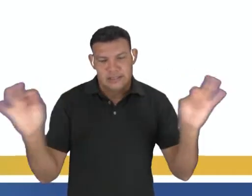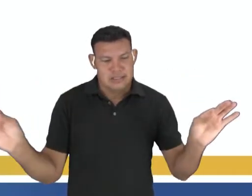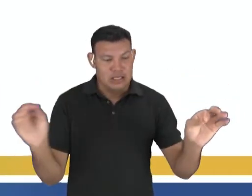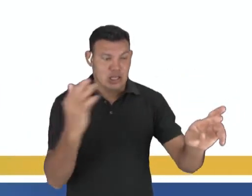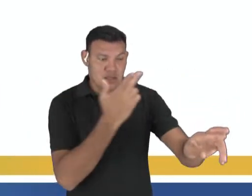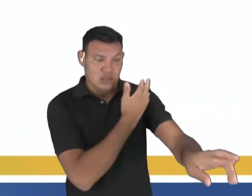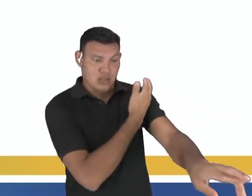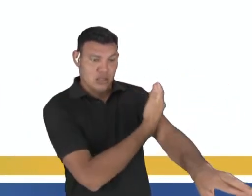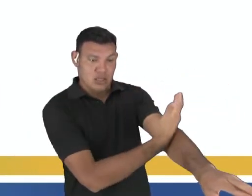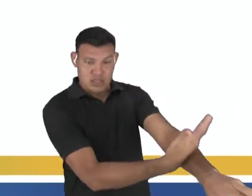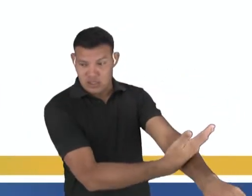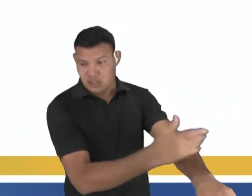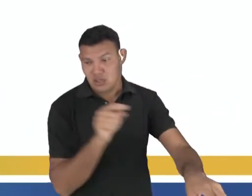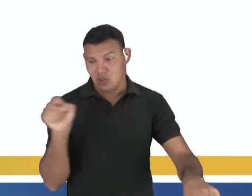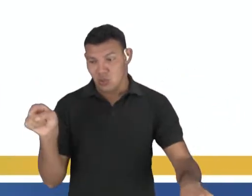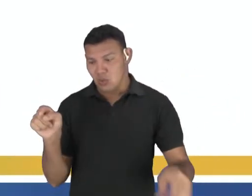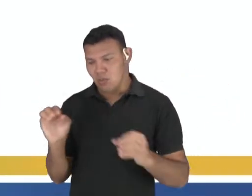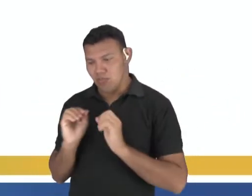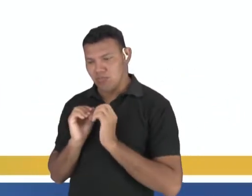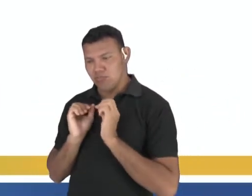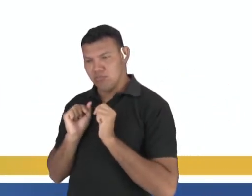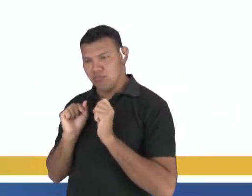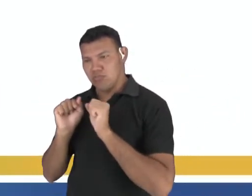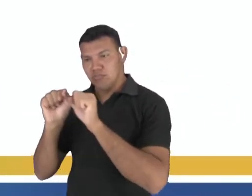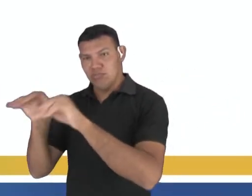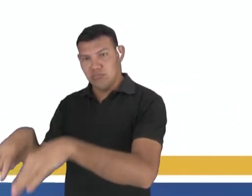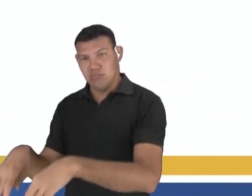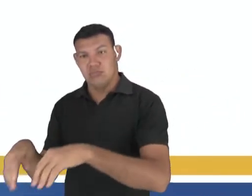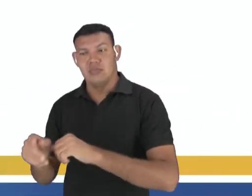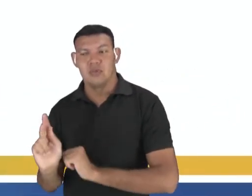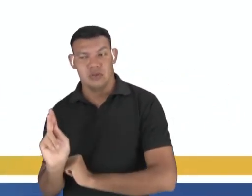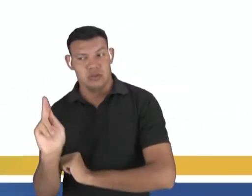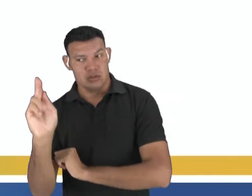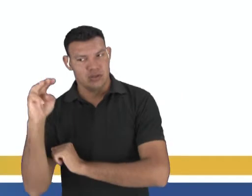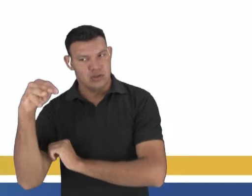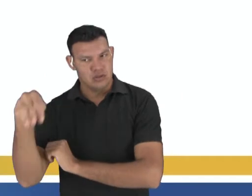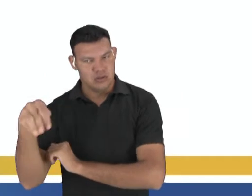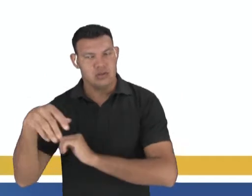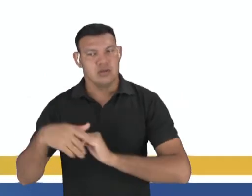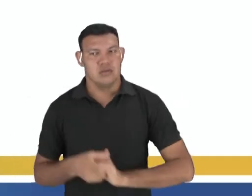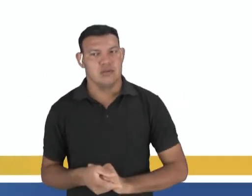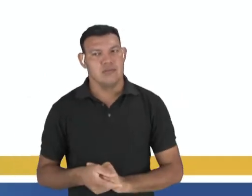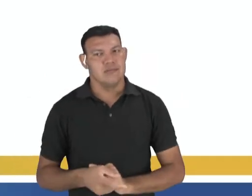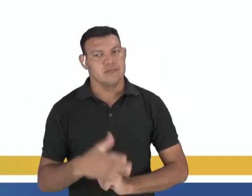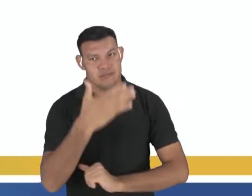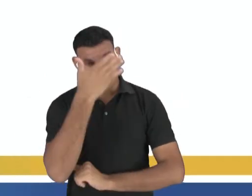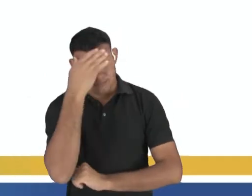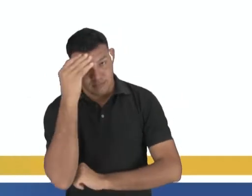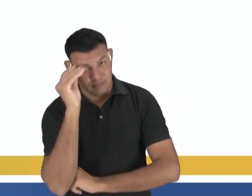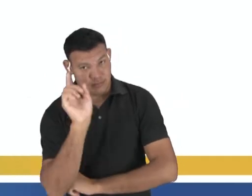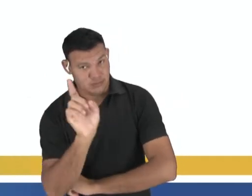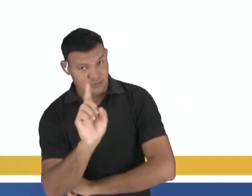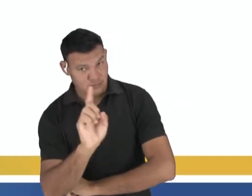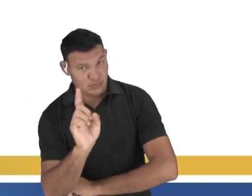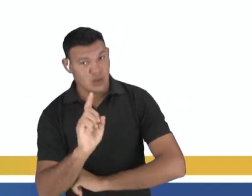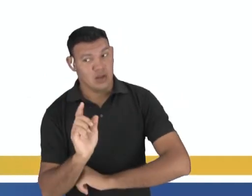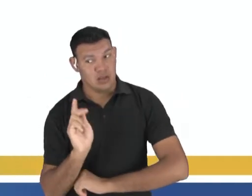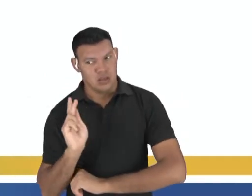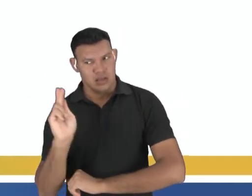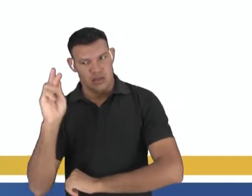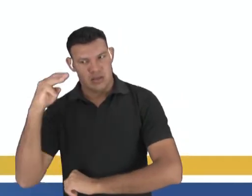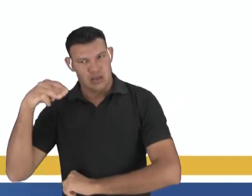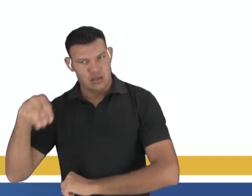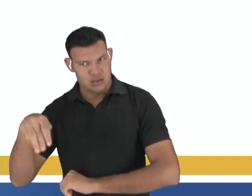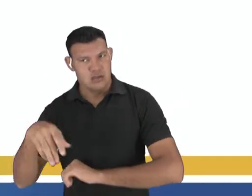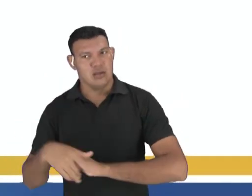Sena Madureira, ela é bem representada pela unidade de quilômetro. Não se esqueça, certo, que o quilômetro ele é